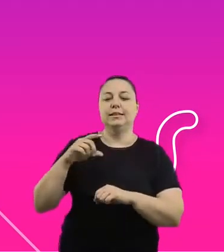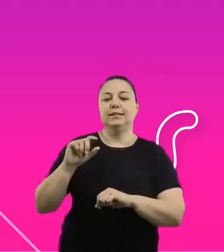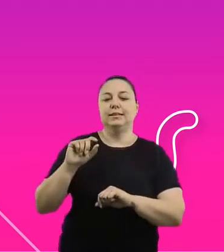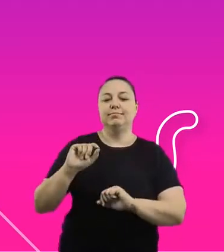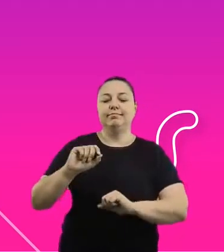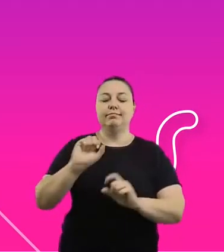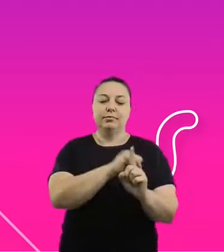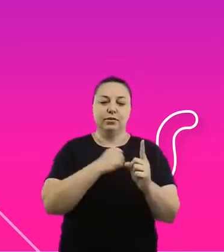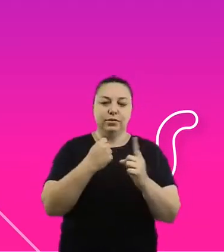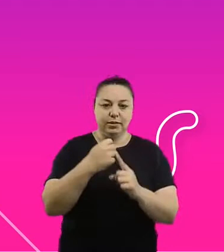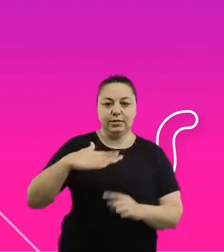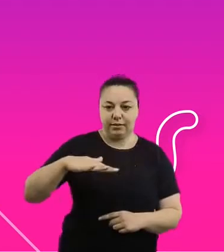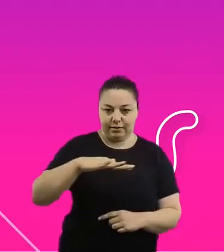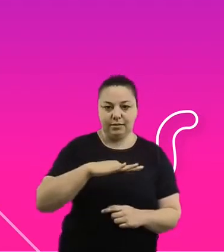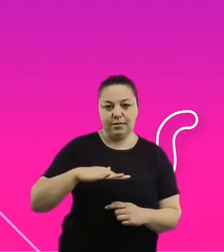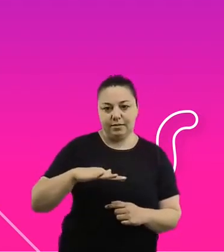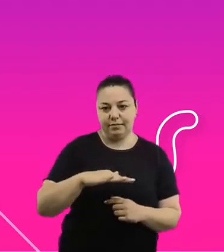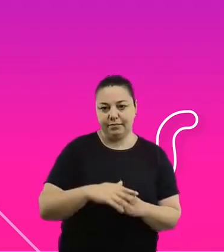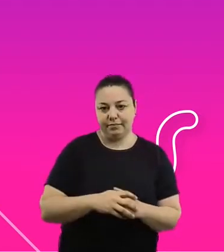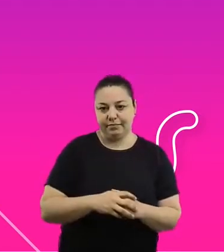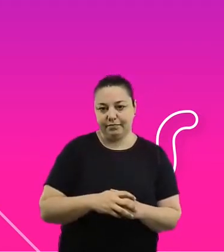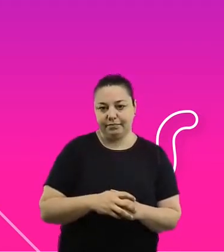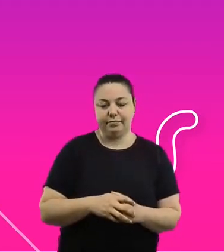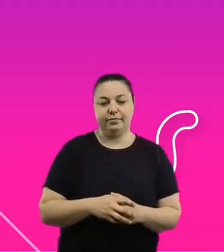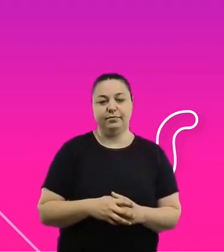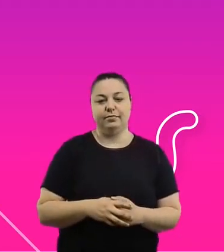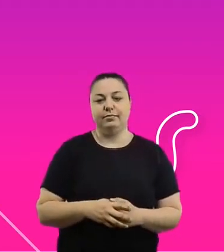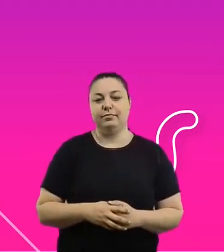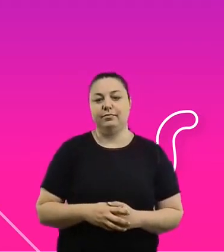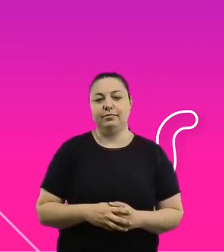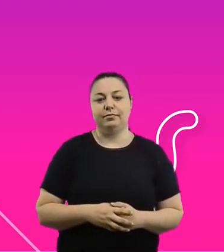justamente esse trabalho, né, de